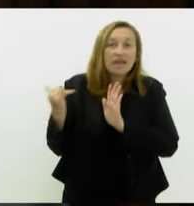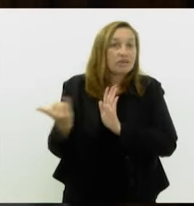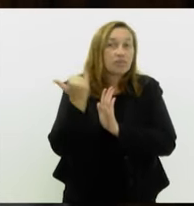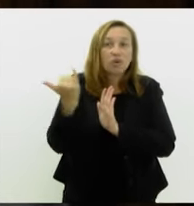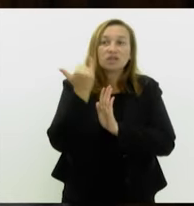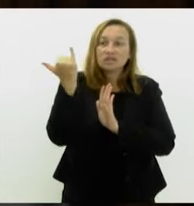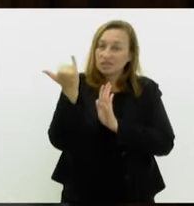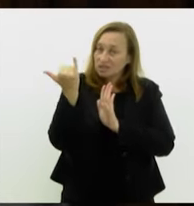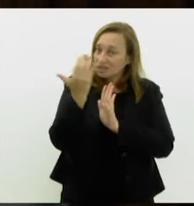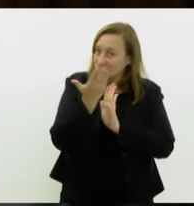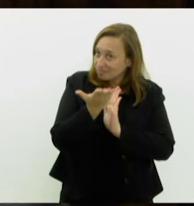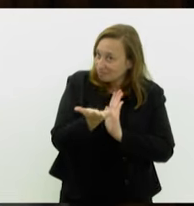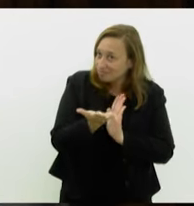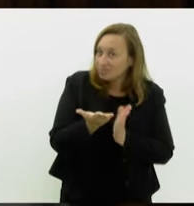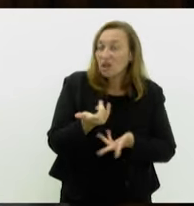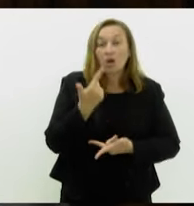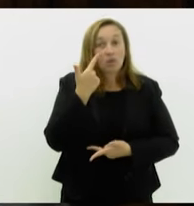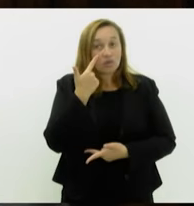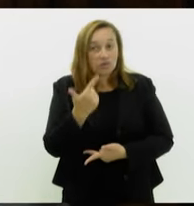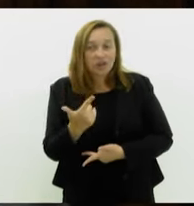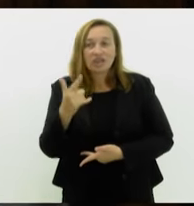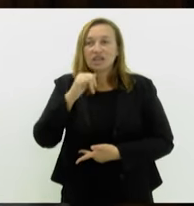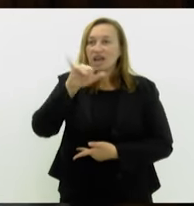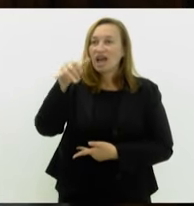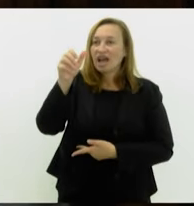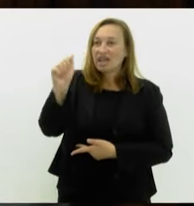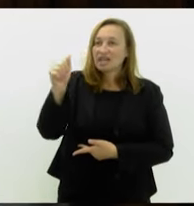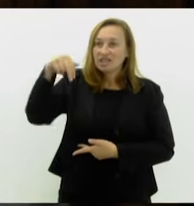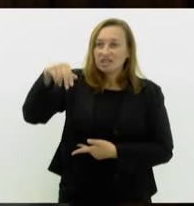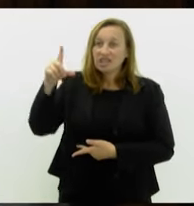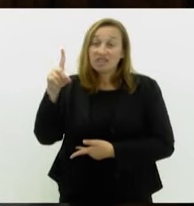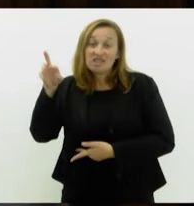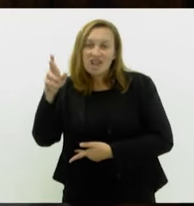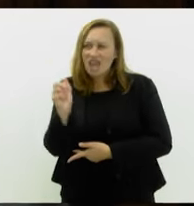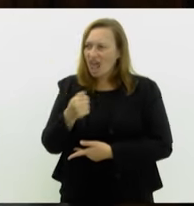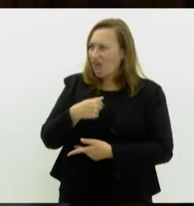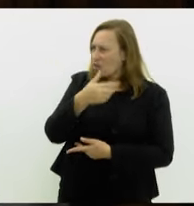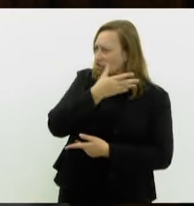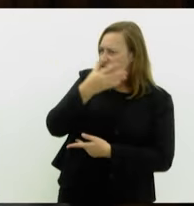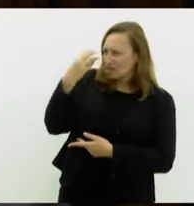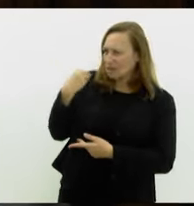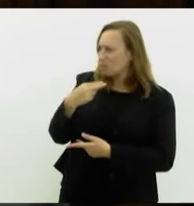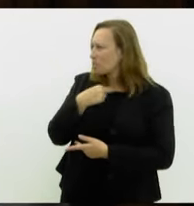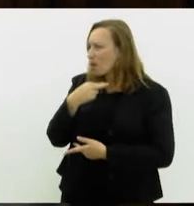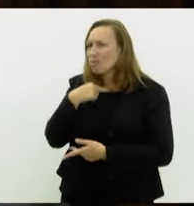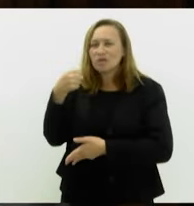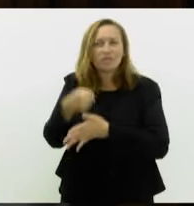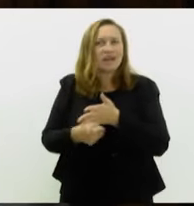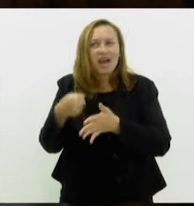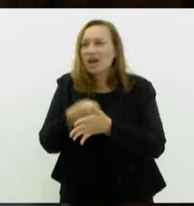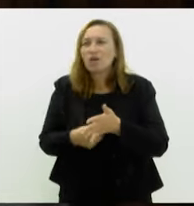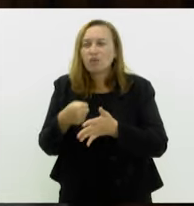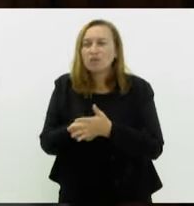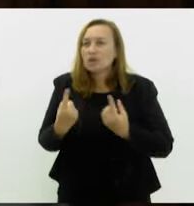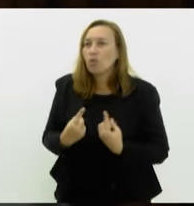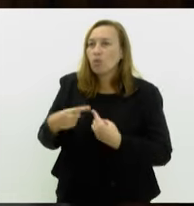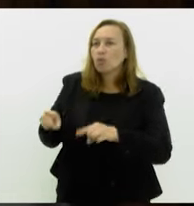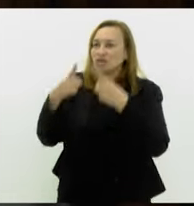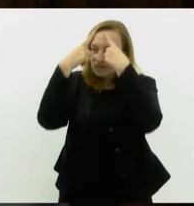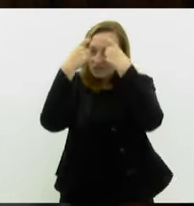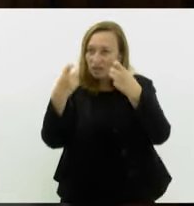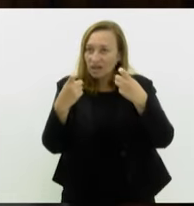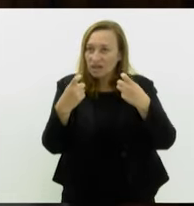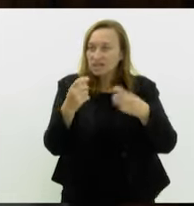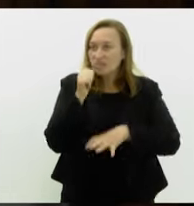a lei do divórcio Quando eu olho PR Jandira feg eu não posso esquecer da luta do enfrentamento da violência contra